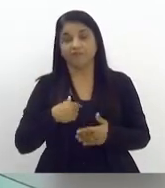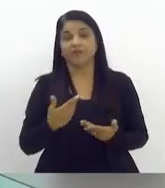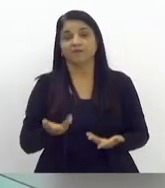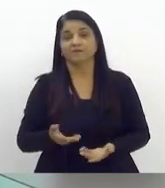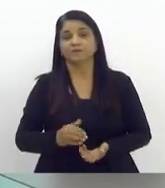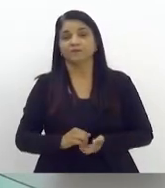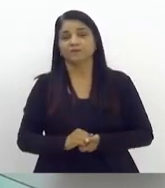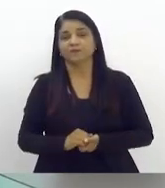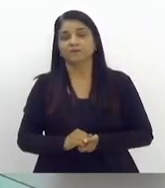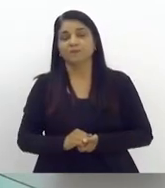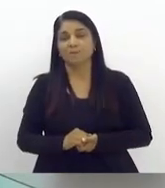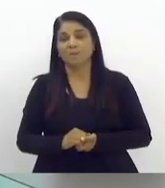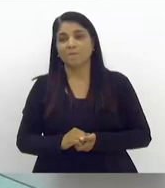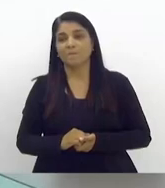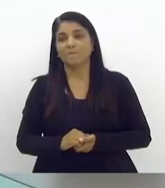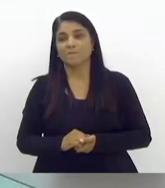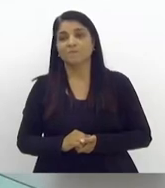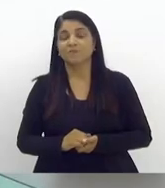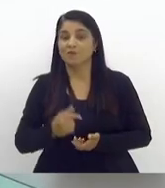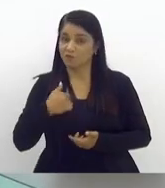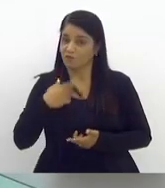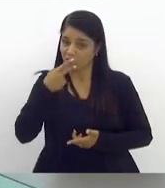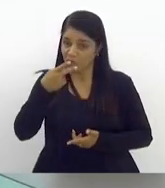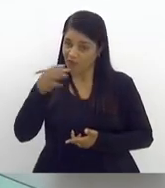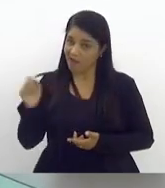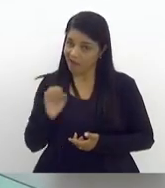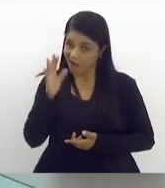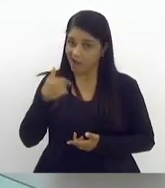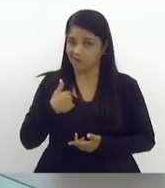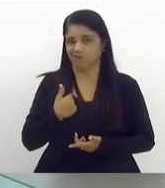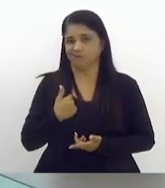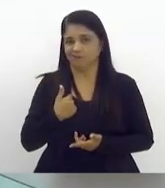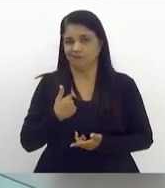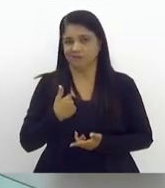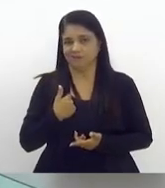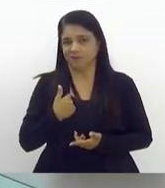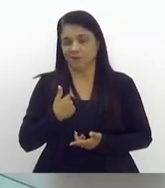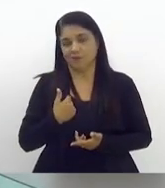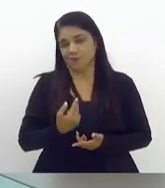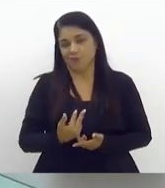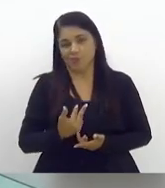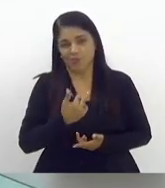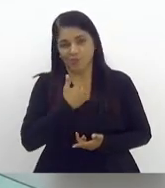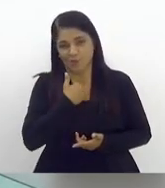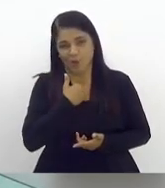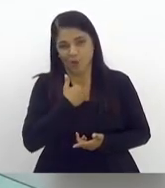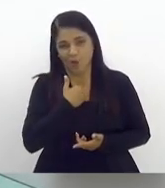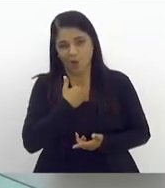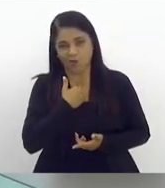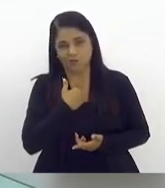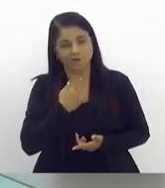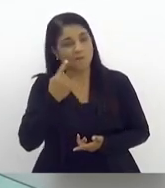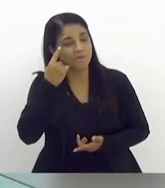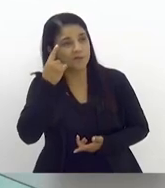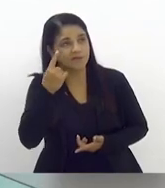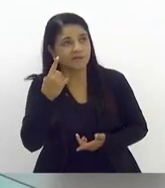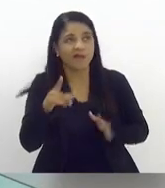consequência, por isso que eu tenho que é caro para mim, eu não posso achar que também eu mesmo, por